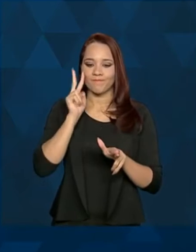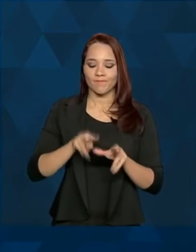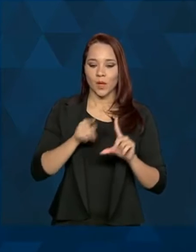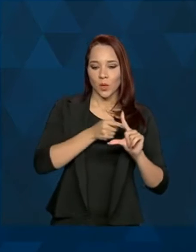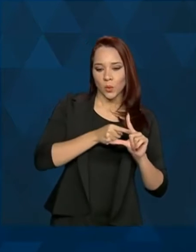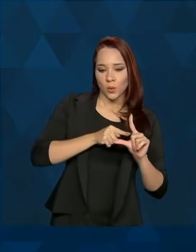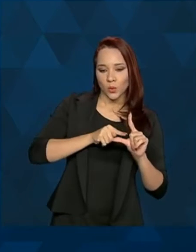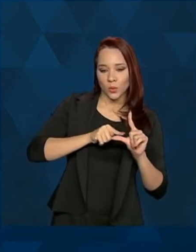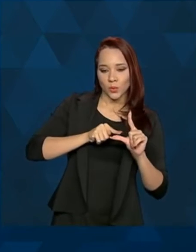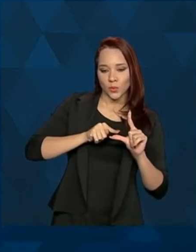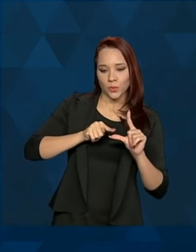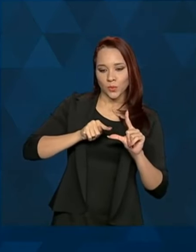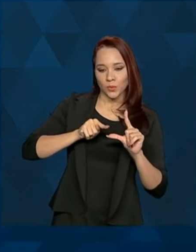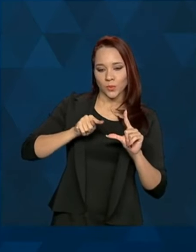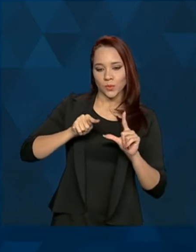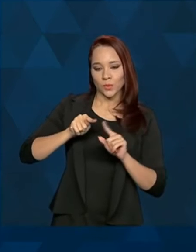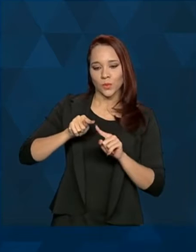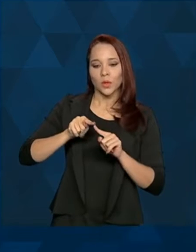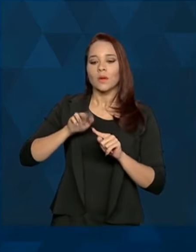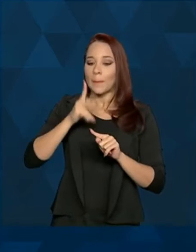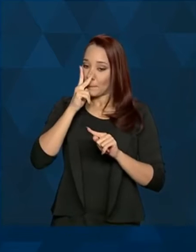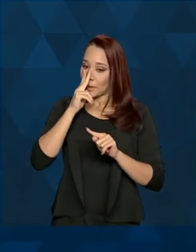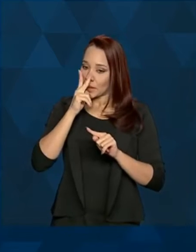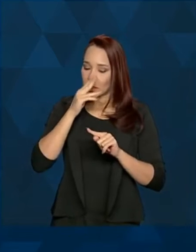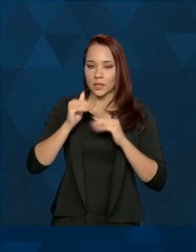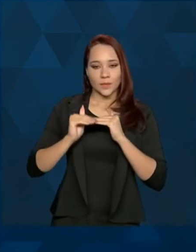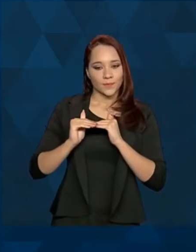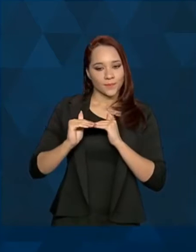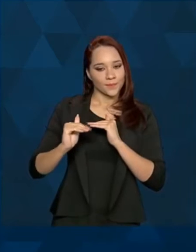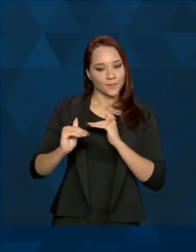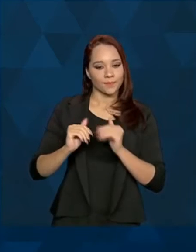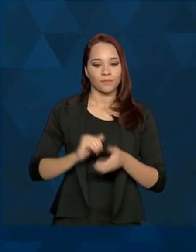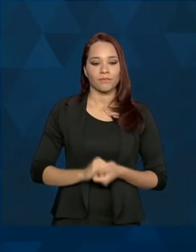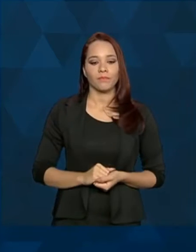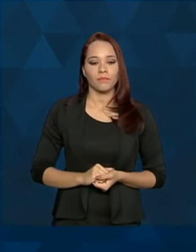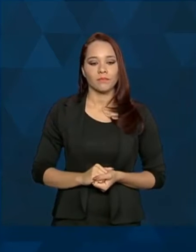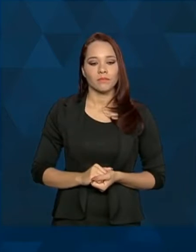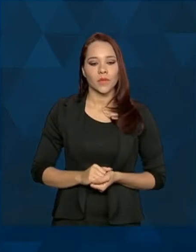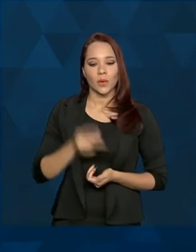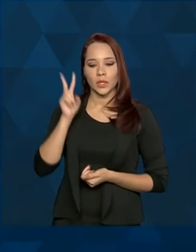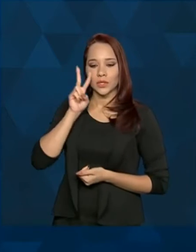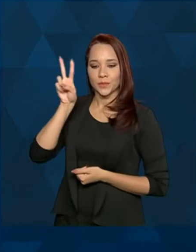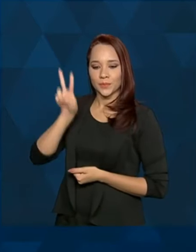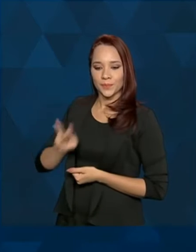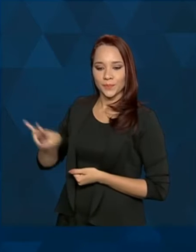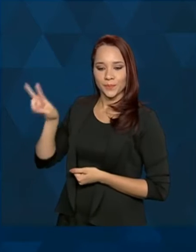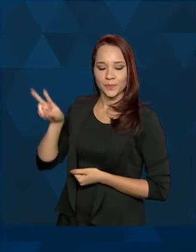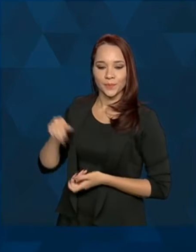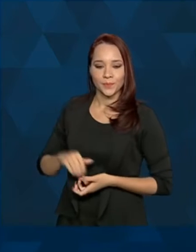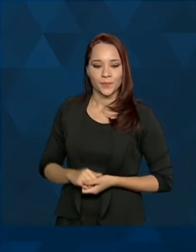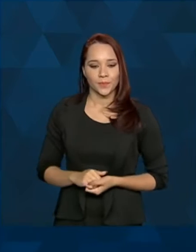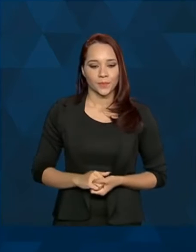curva epidemiológica tende a uma certa estabilidade. Próximo, quando a gente verifica com